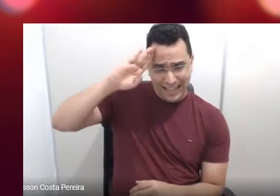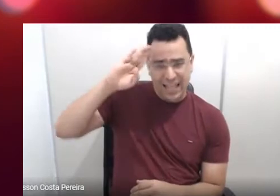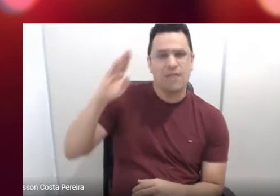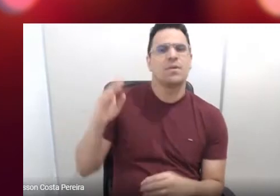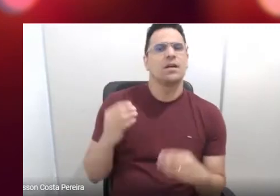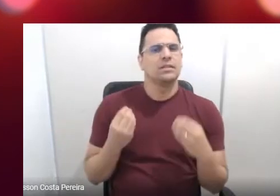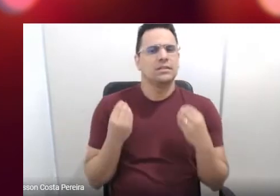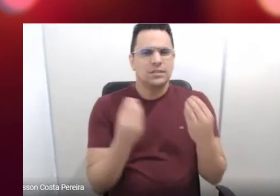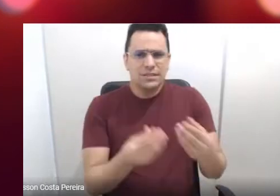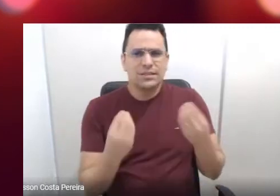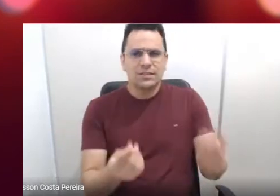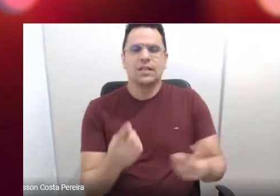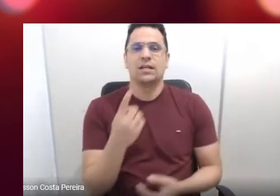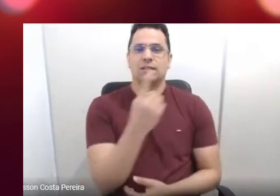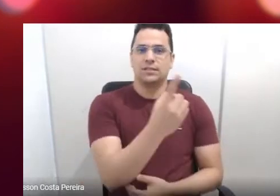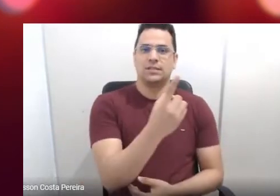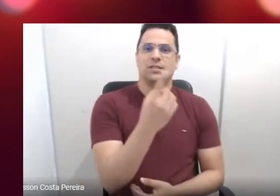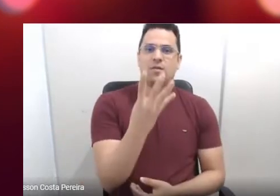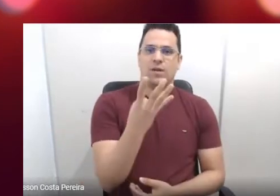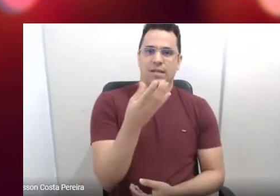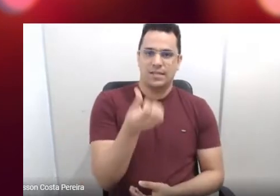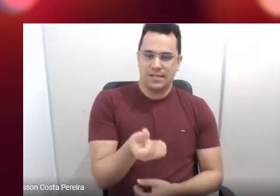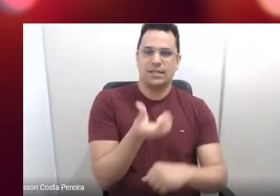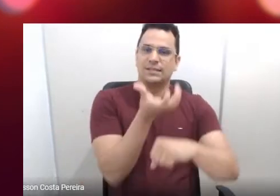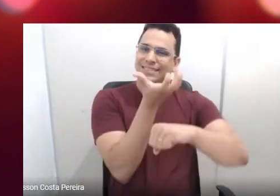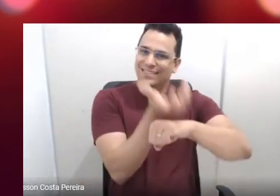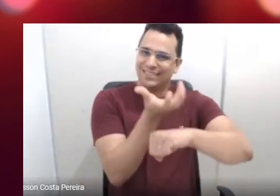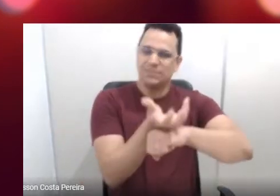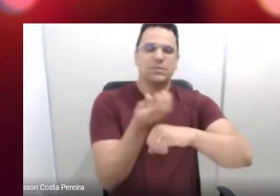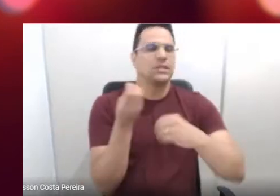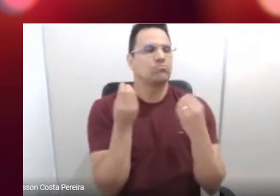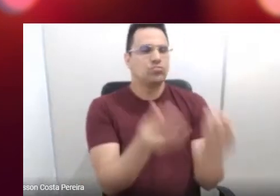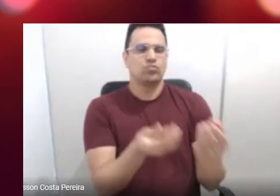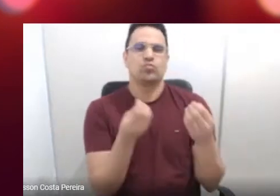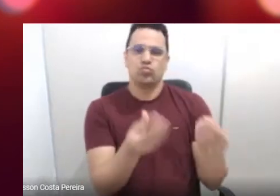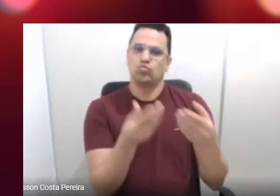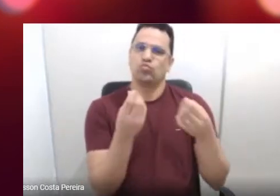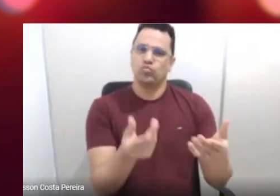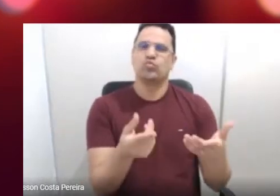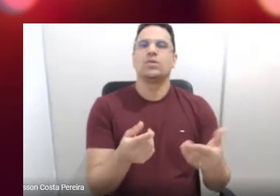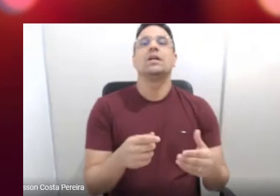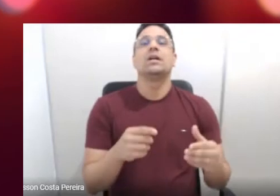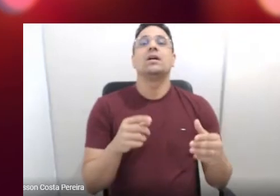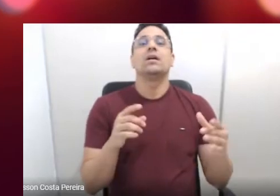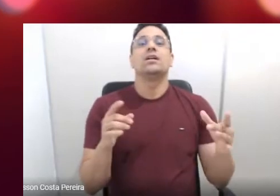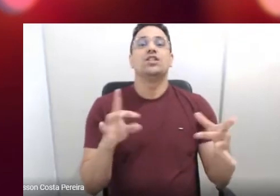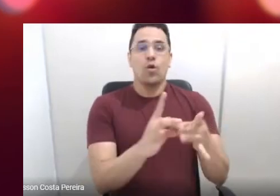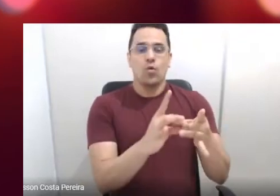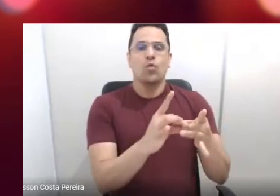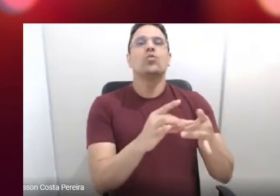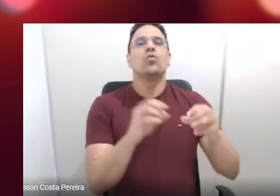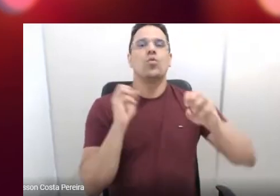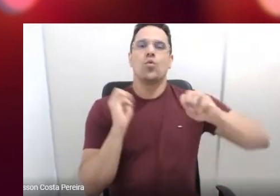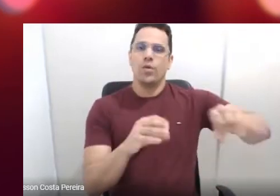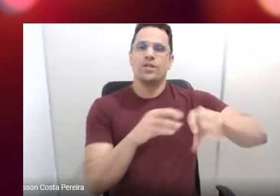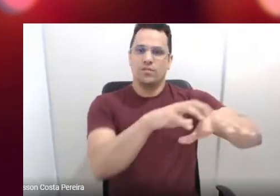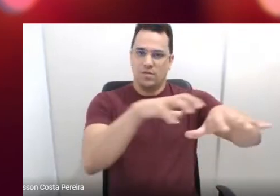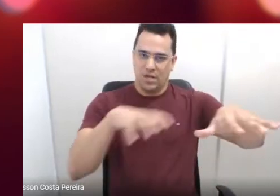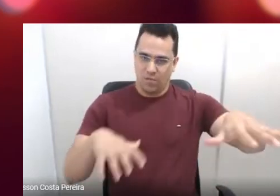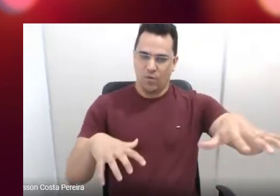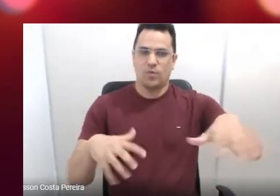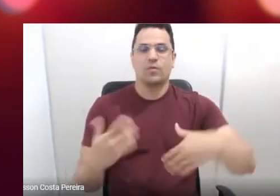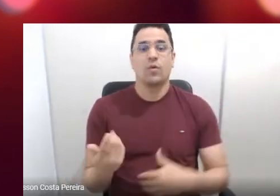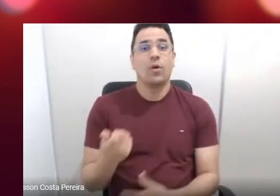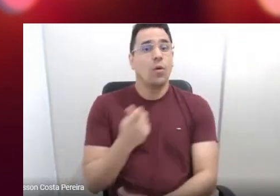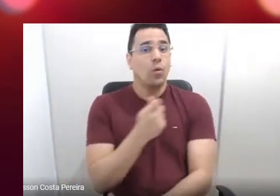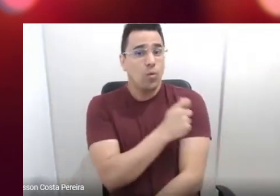trabalho, inclusive, foram ofertadas 146 disciplinas nesse formato. A gente sabe